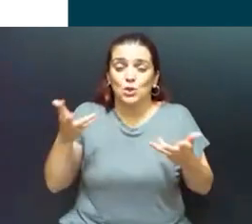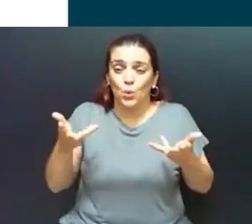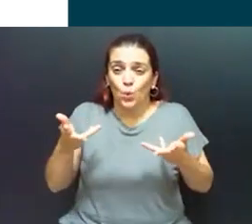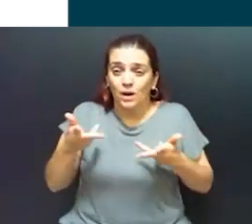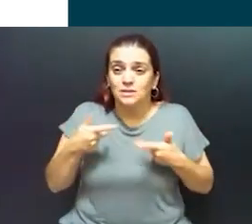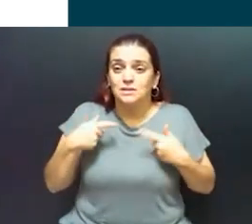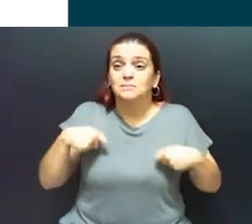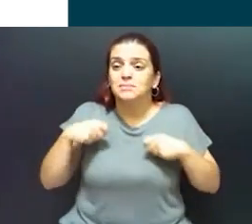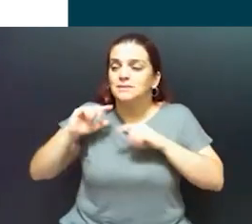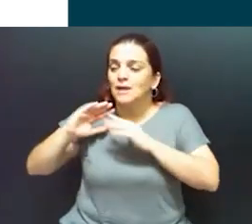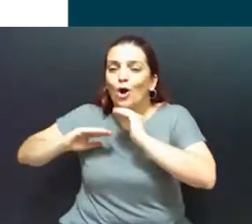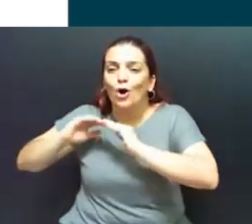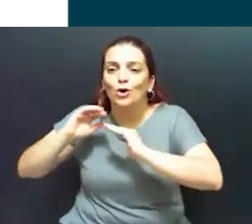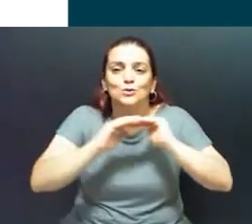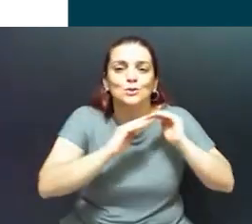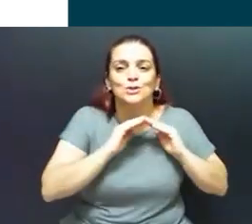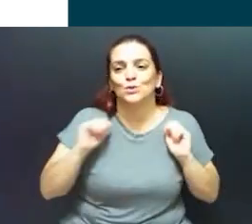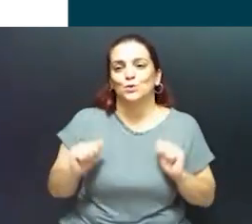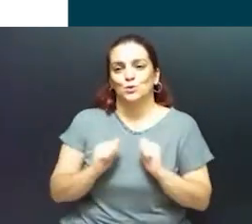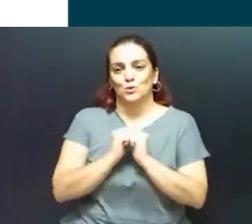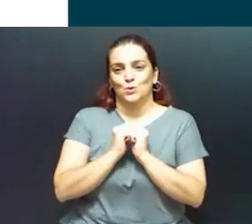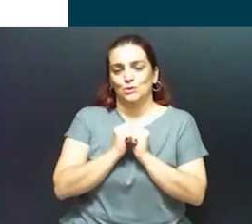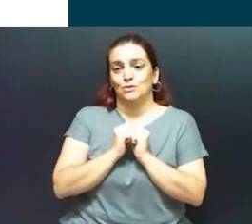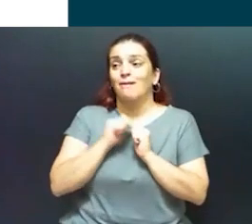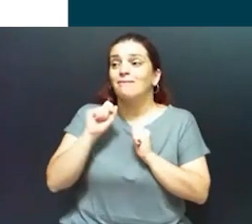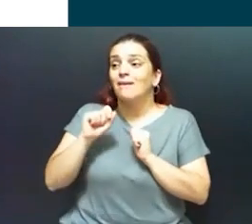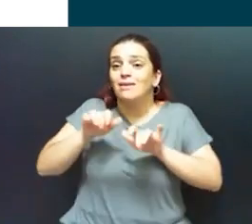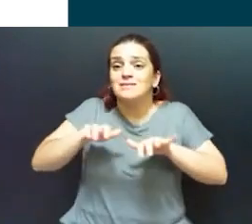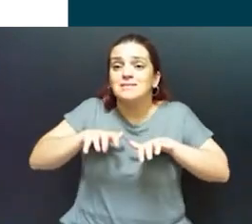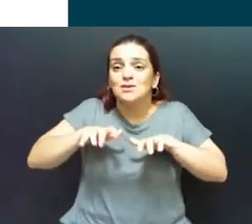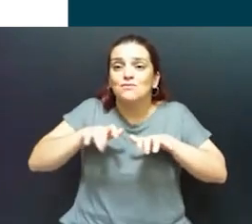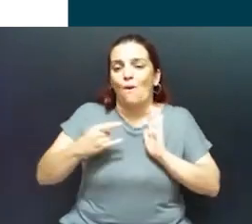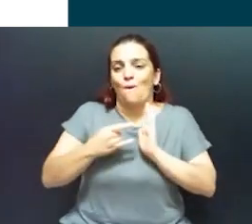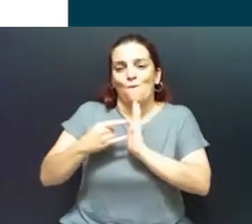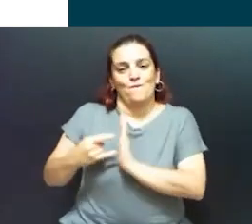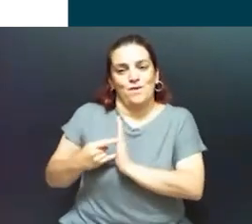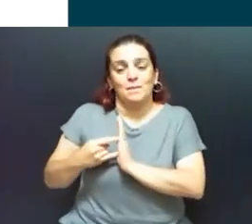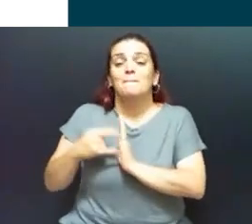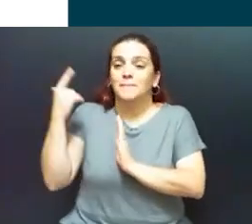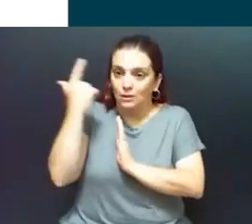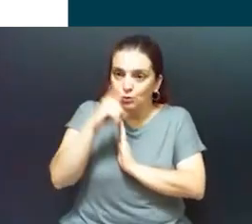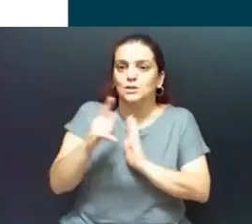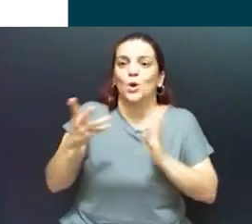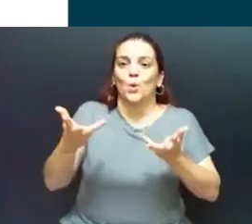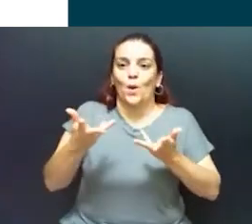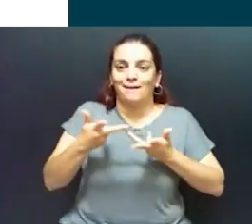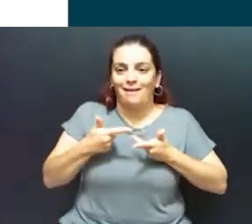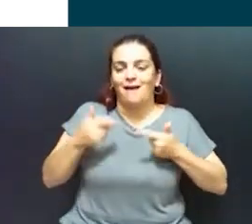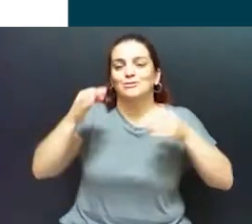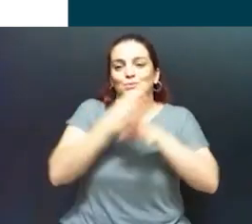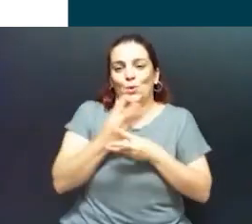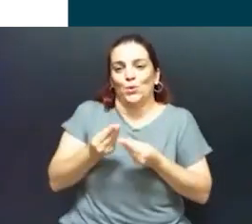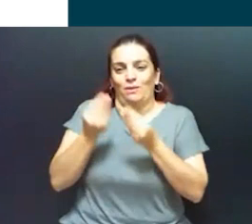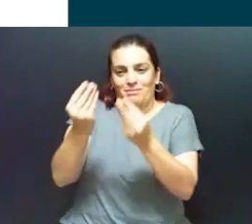em conjunto com todas as pessoas que participam do desenvolvimento do produto, garantindo a qualidade do que será entregue.